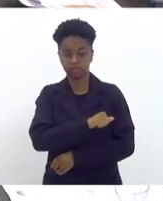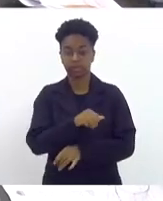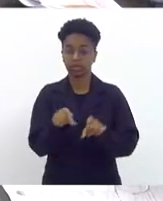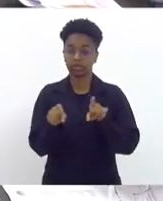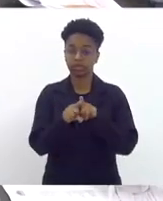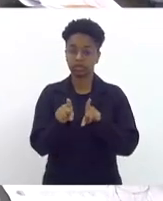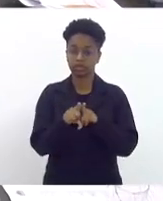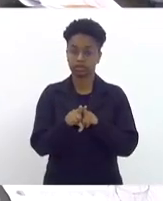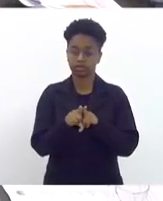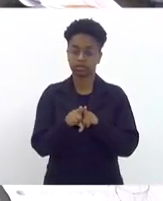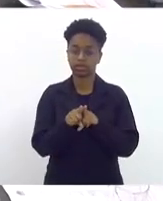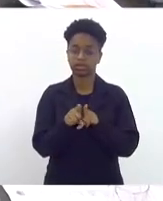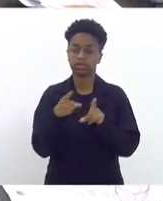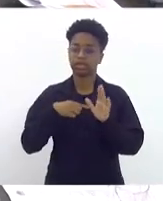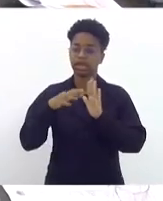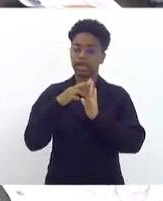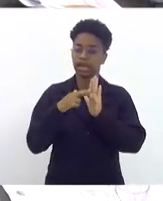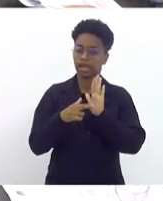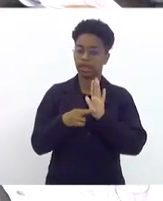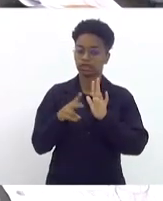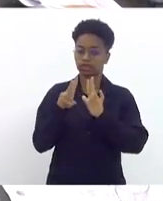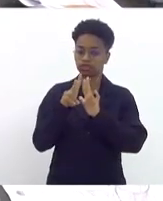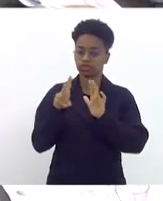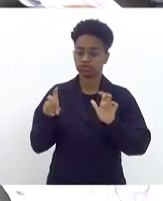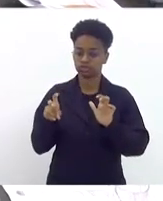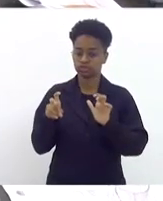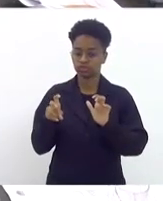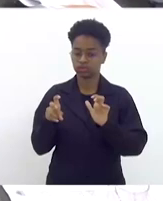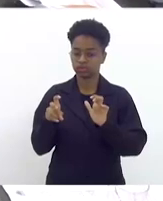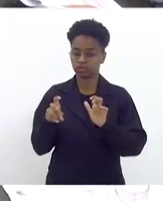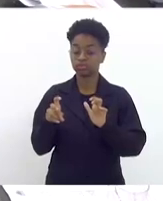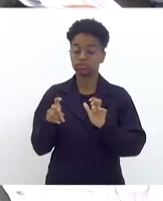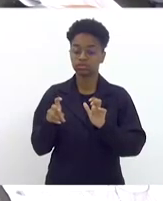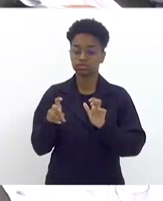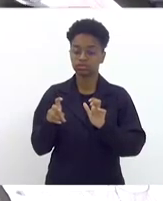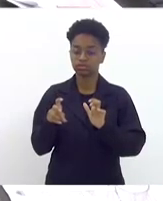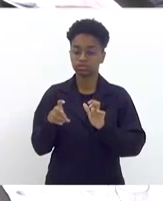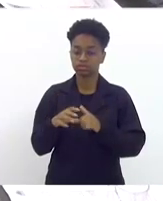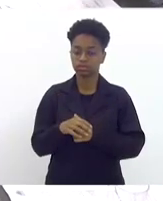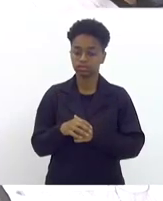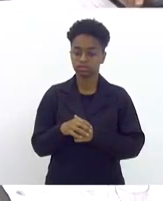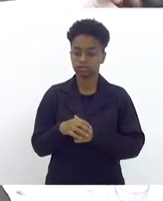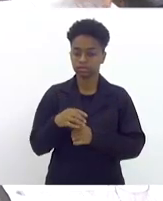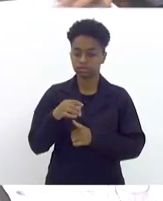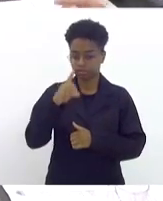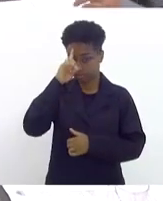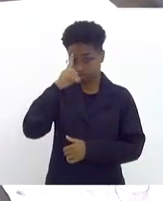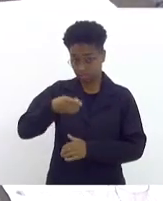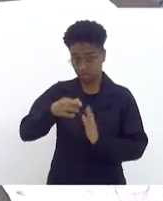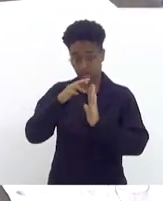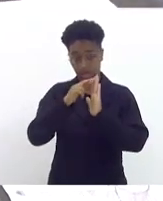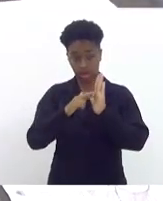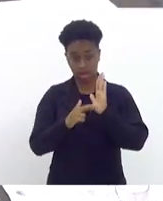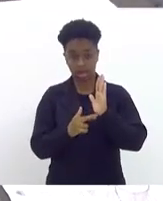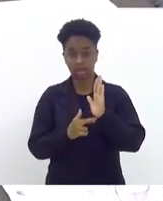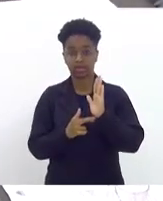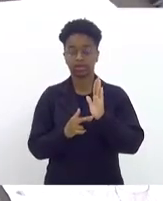disso é estabelece regras de fomento atividade off-road em nosso estado principalmente Presidente